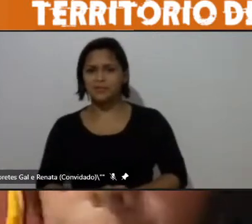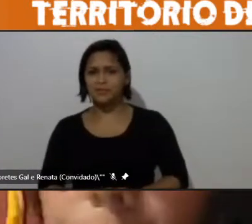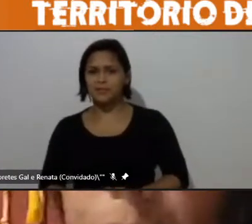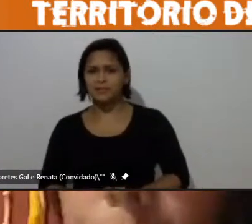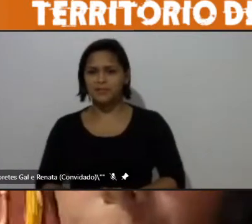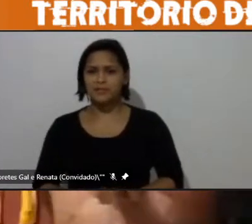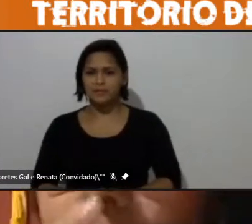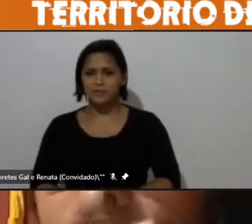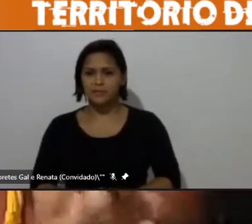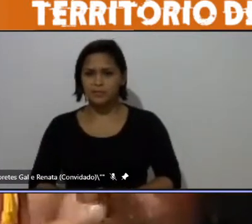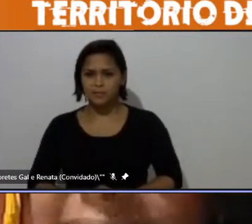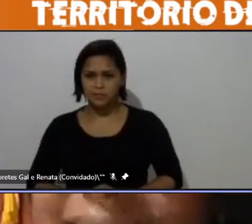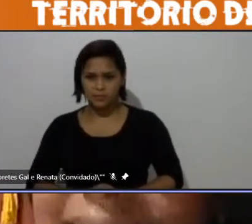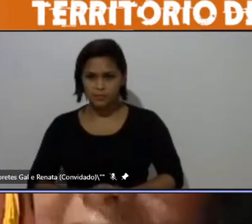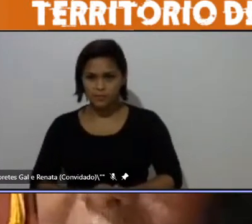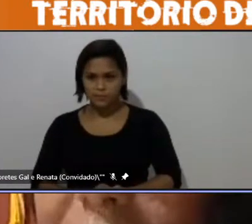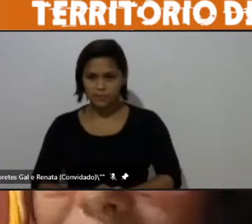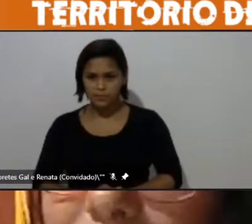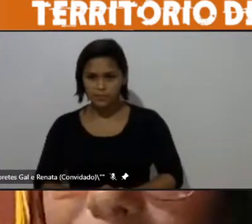Imagina.